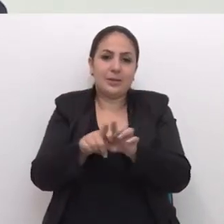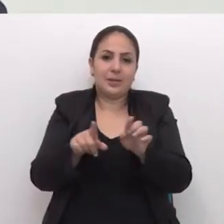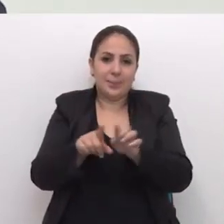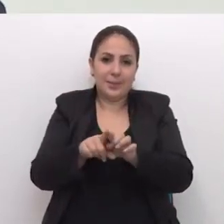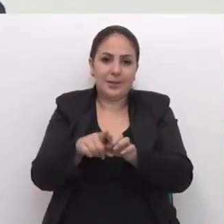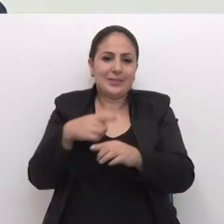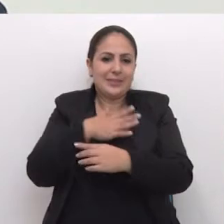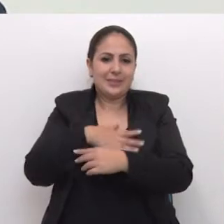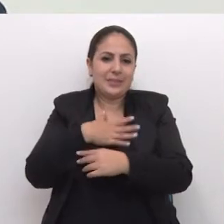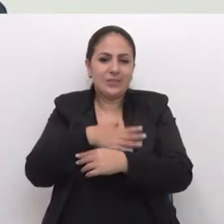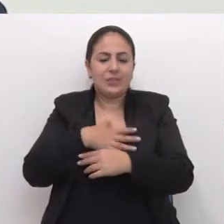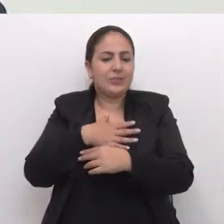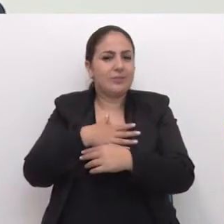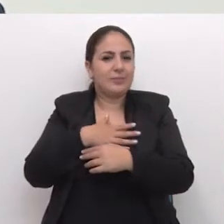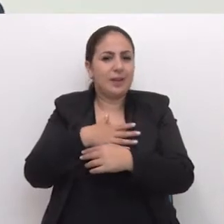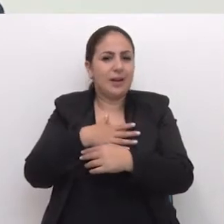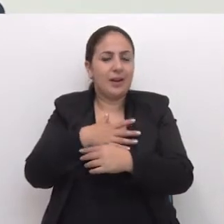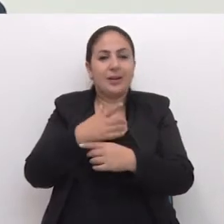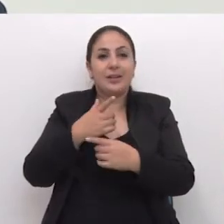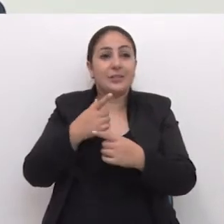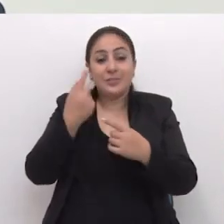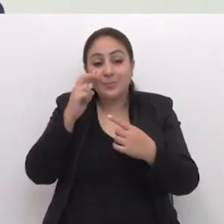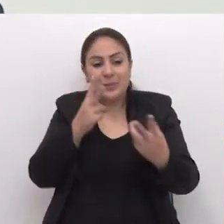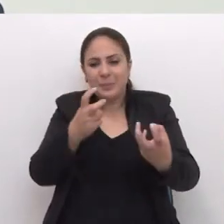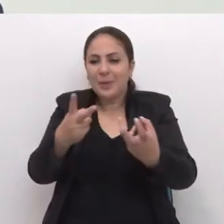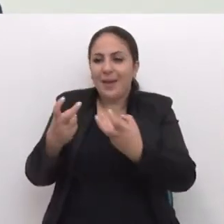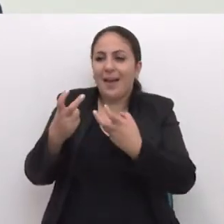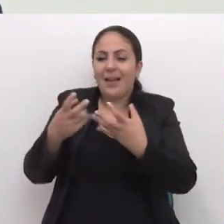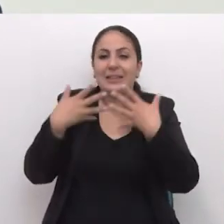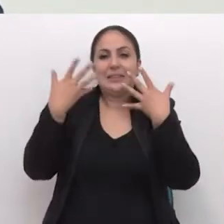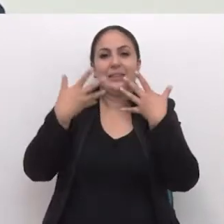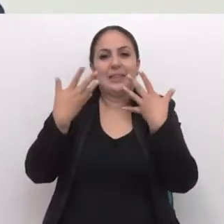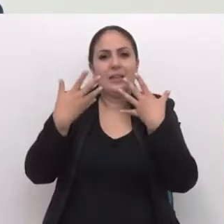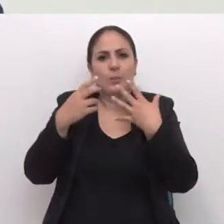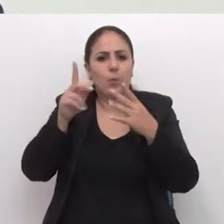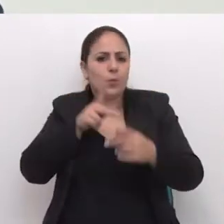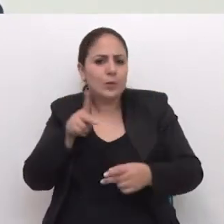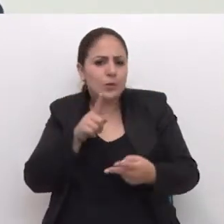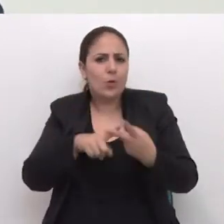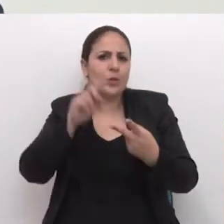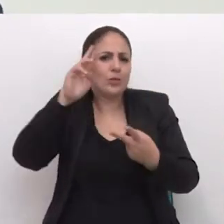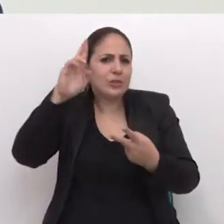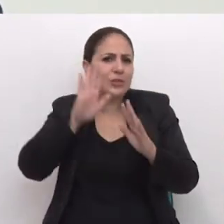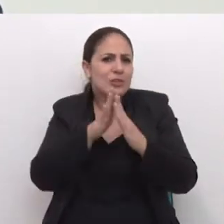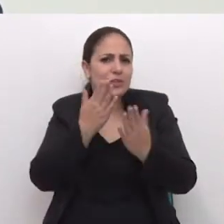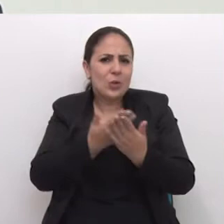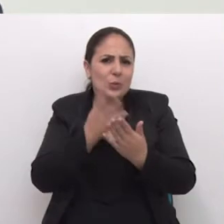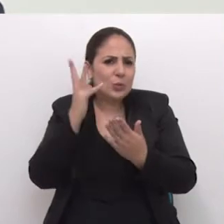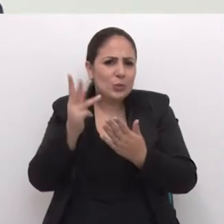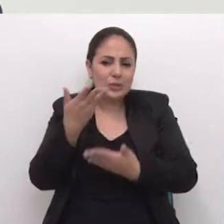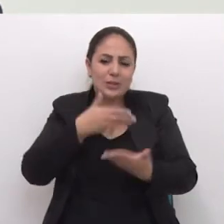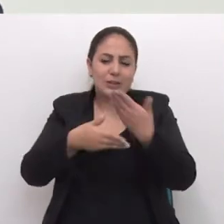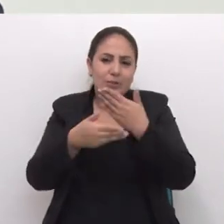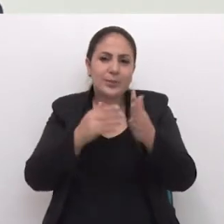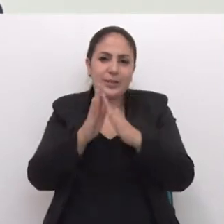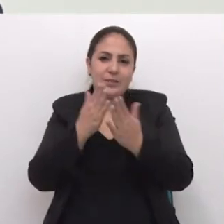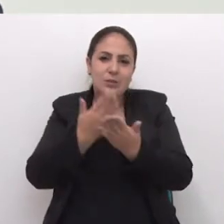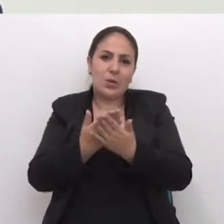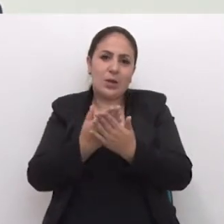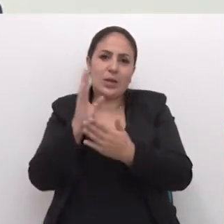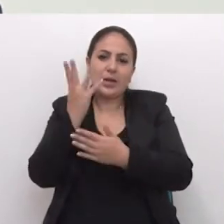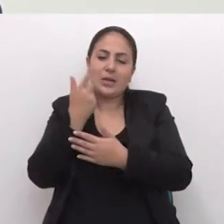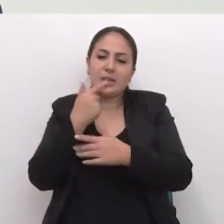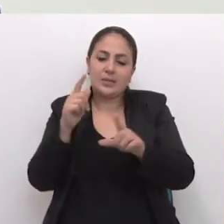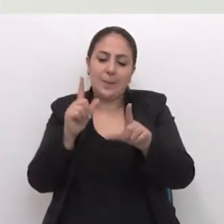também, consecutivamente, senti o entusiasmo e a alegria por parte dos professores e da direção das escolas em que nós interagimos nessa